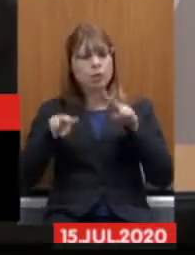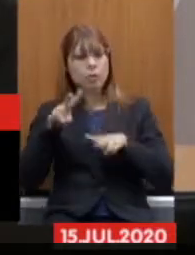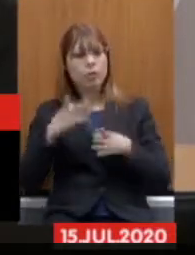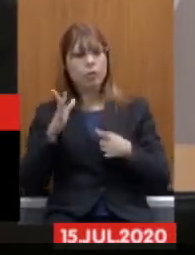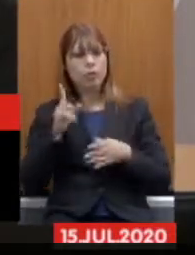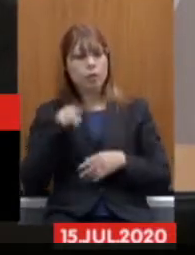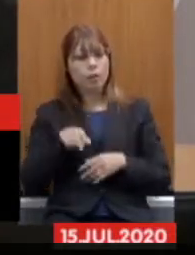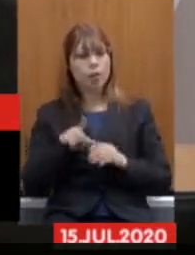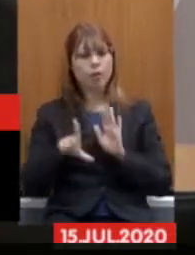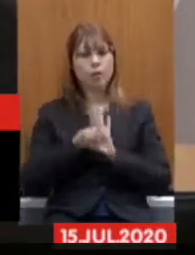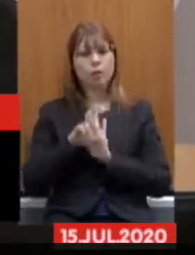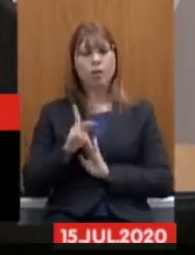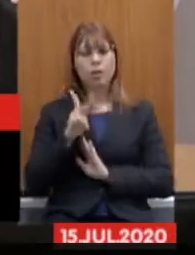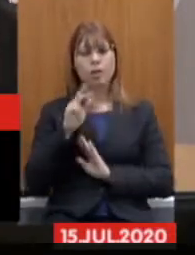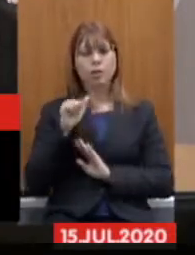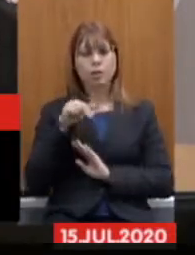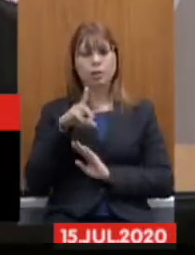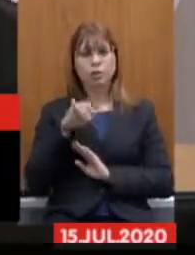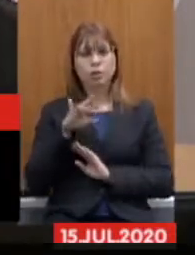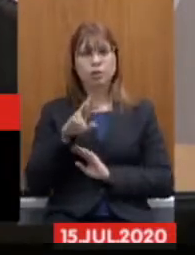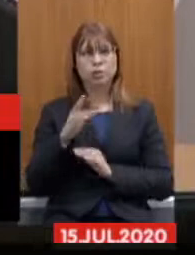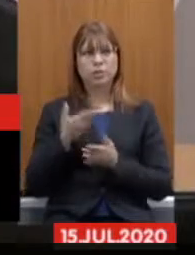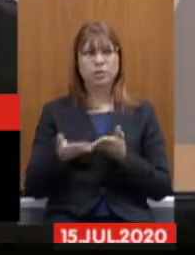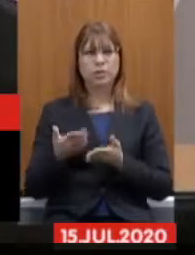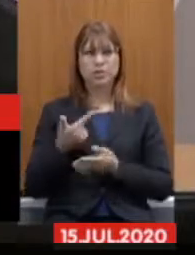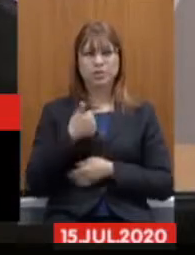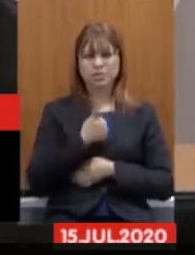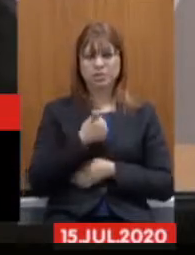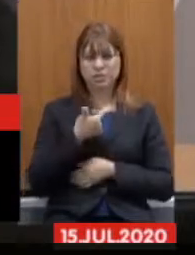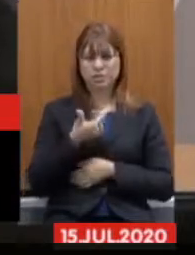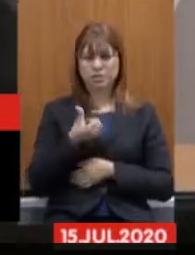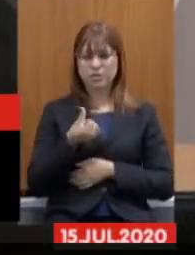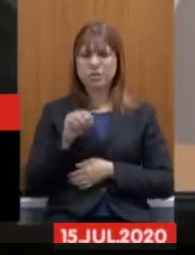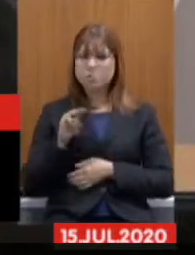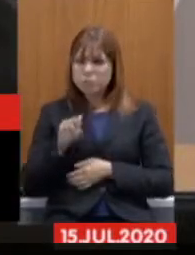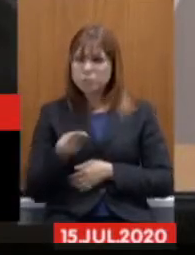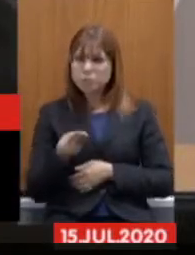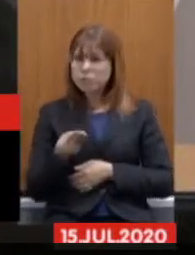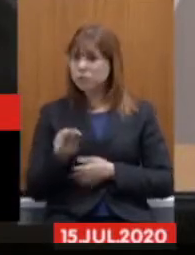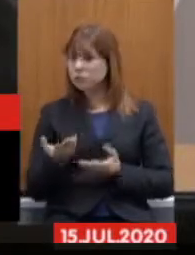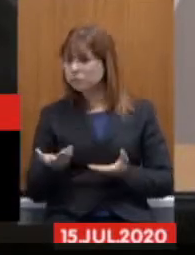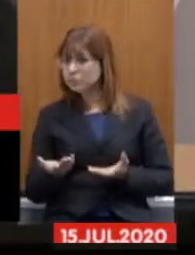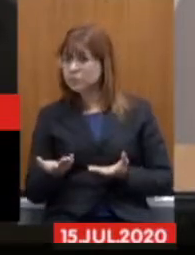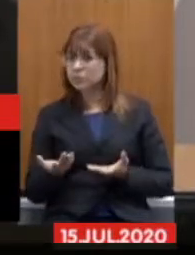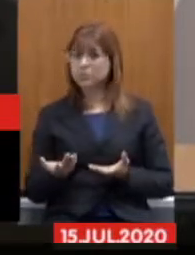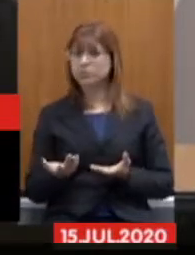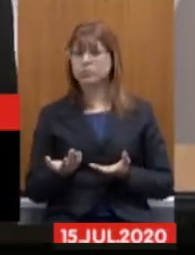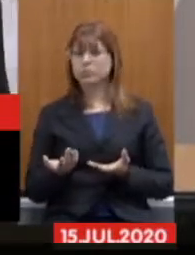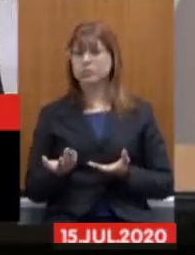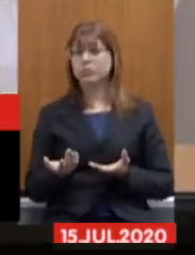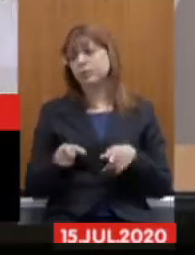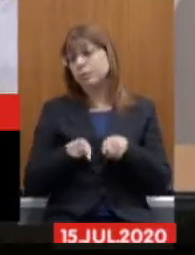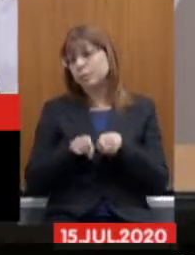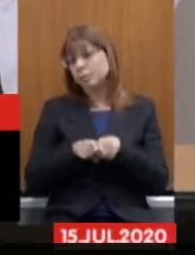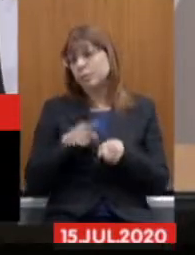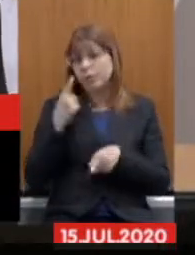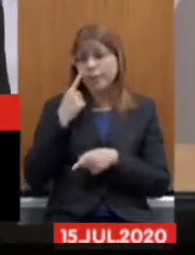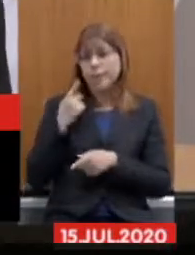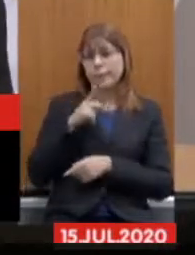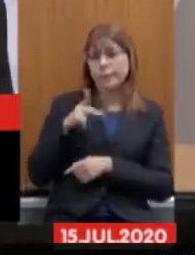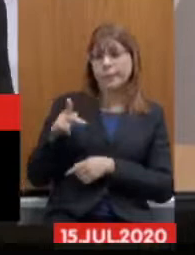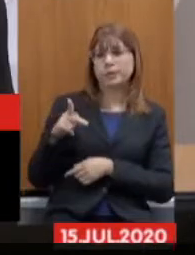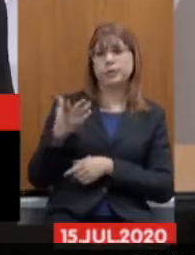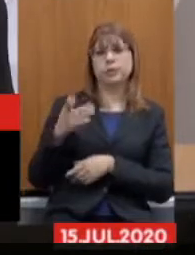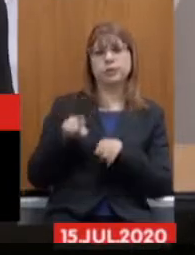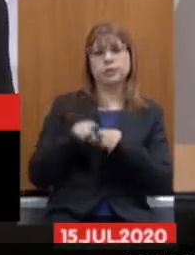dos arcos da lei kandir como já foi dito aqui uma pedra de 126 milhões e quem sabe presidente